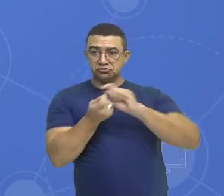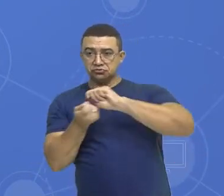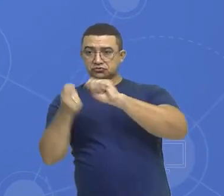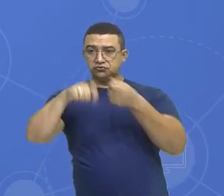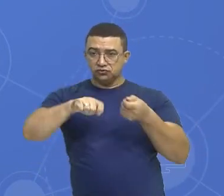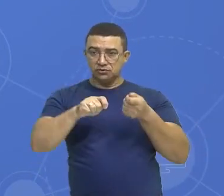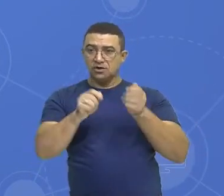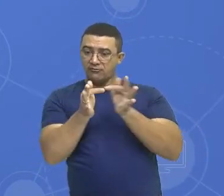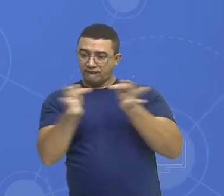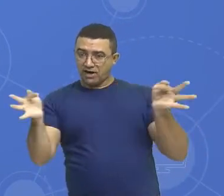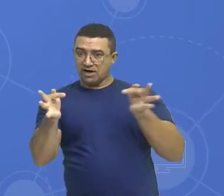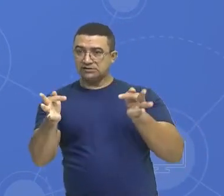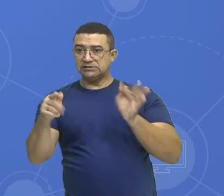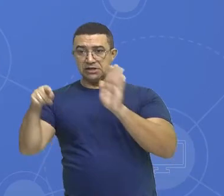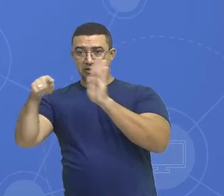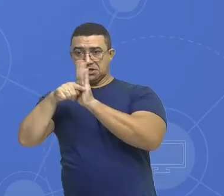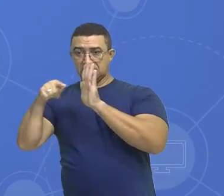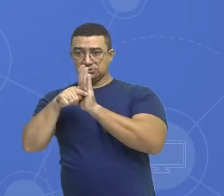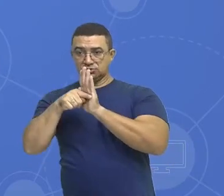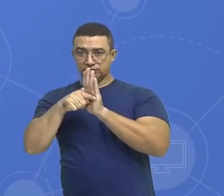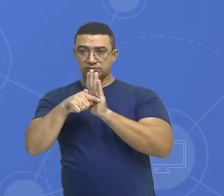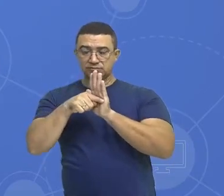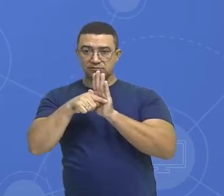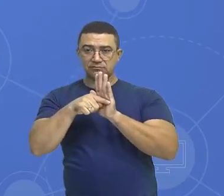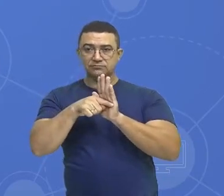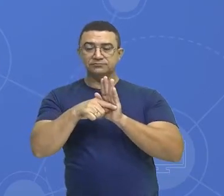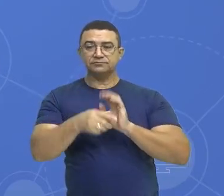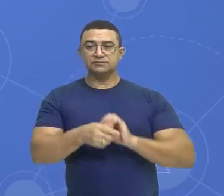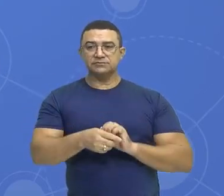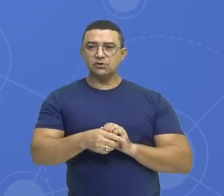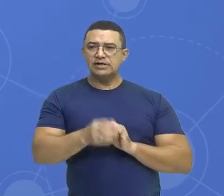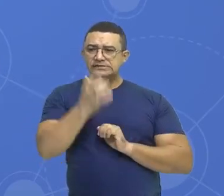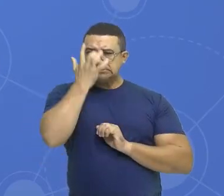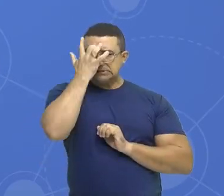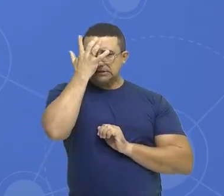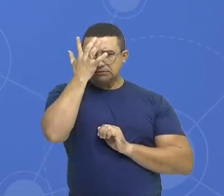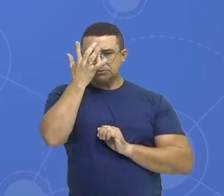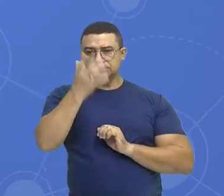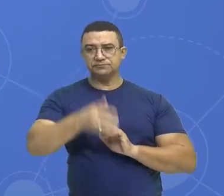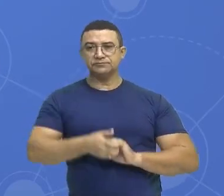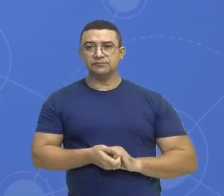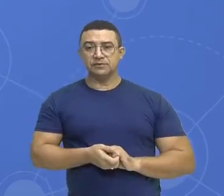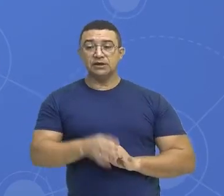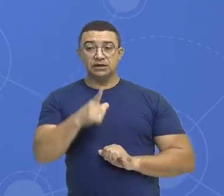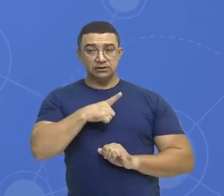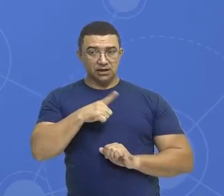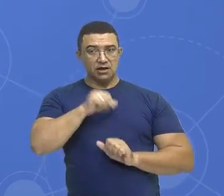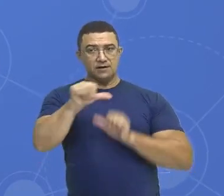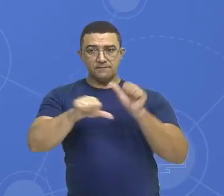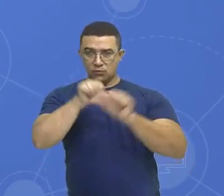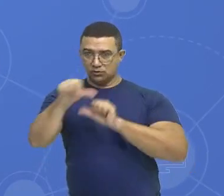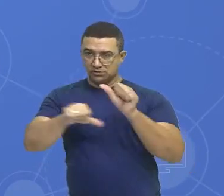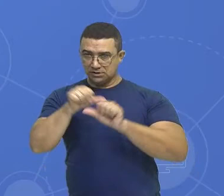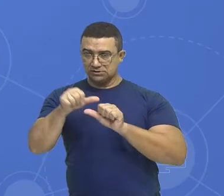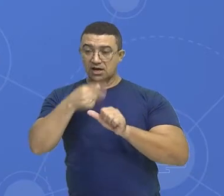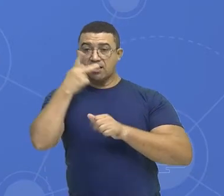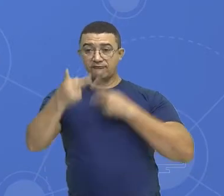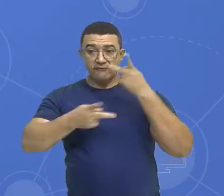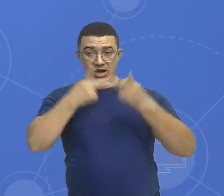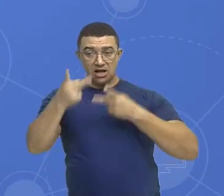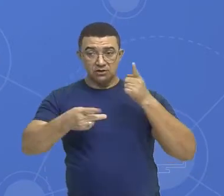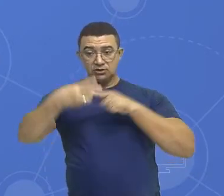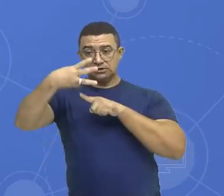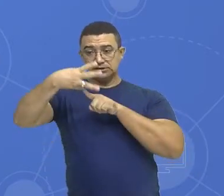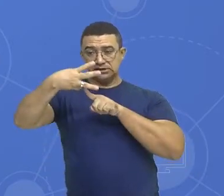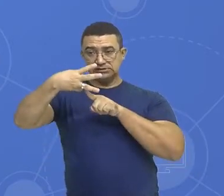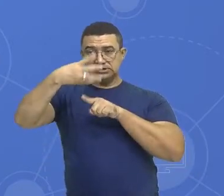mais not, ou então a forma abreviada don't. Mas como eu já adiantei para vocês, há uma mudança quando nós estamos falando de terceira pessoa do singular.